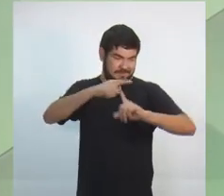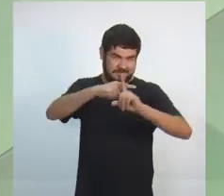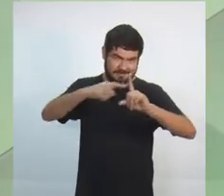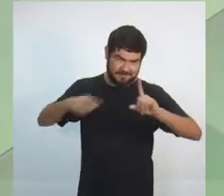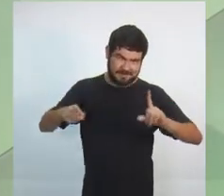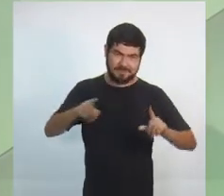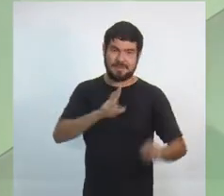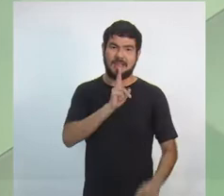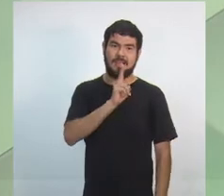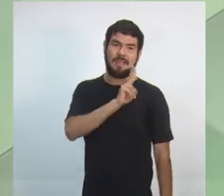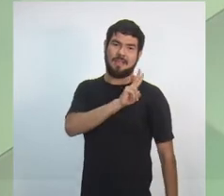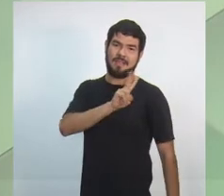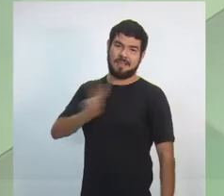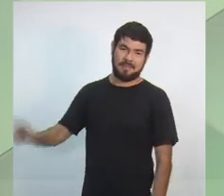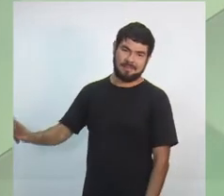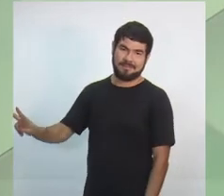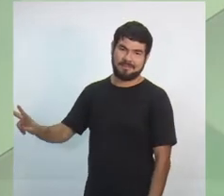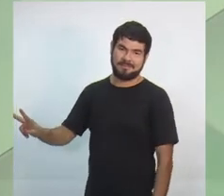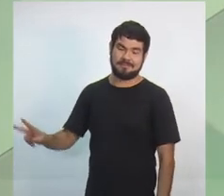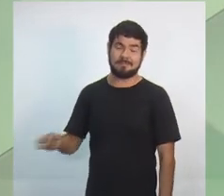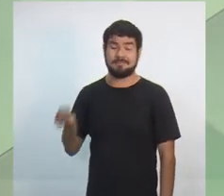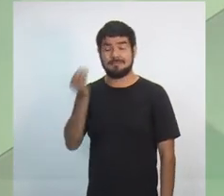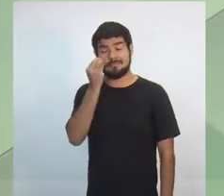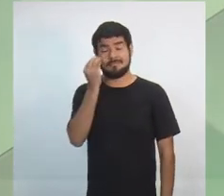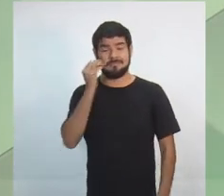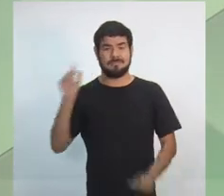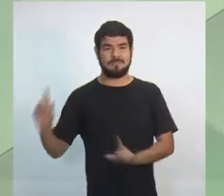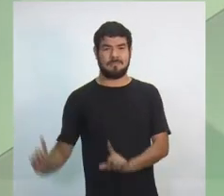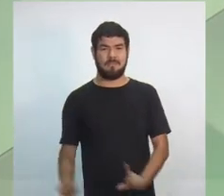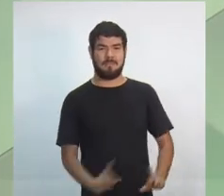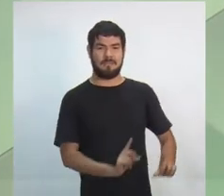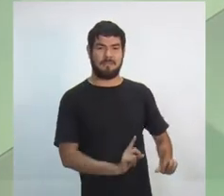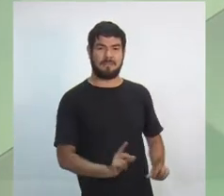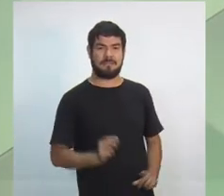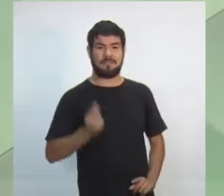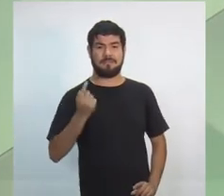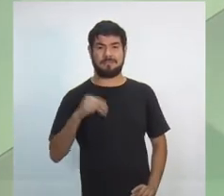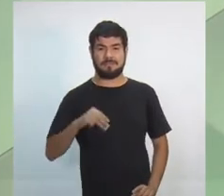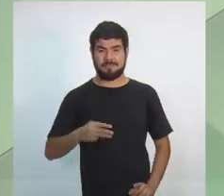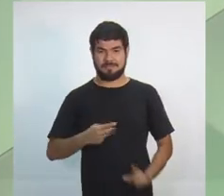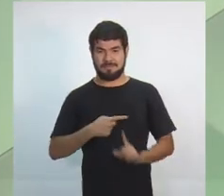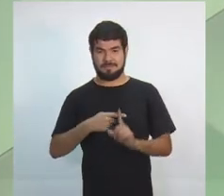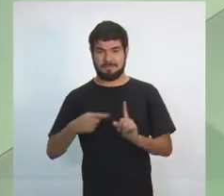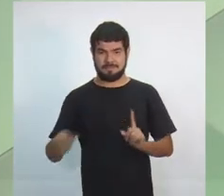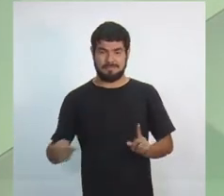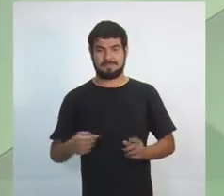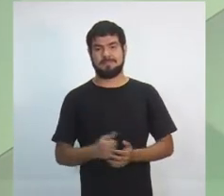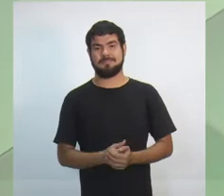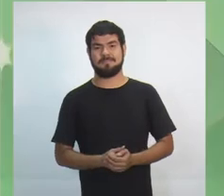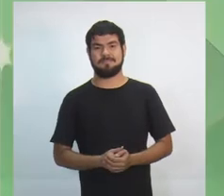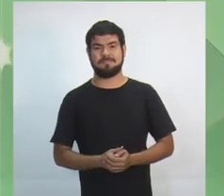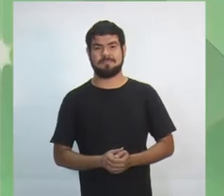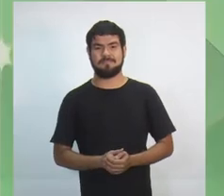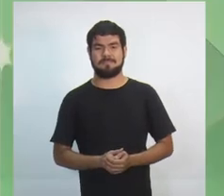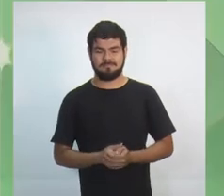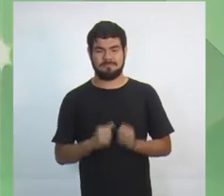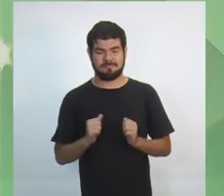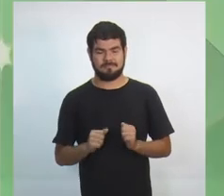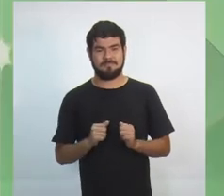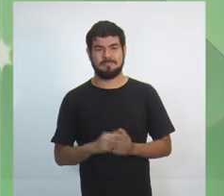para fazer a réplica. Vamos colocar na tela, por favor. 1 minuto e 30, candidato Berg, da UGT. Só pode